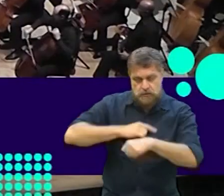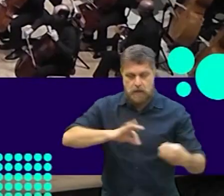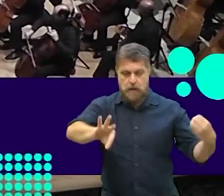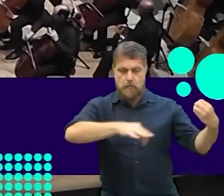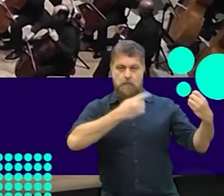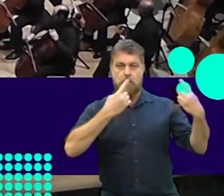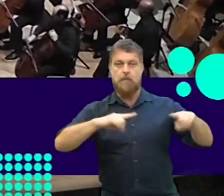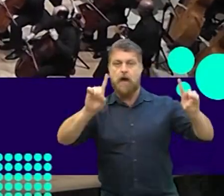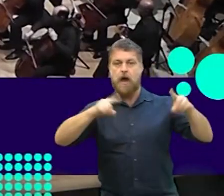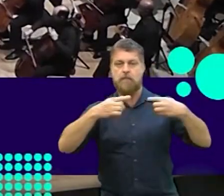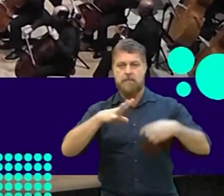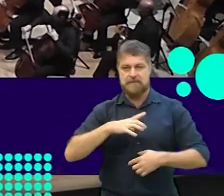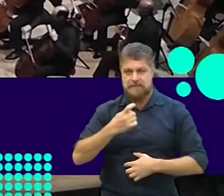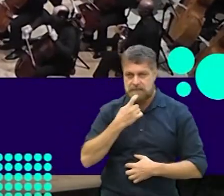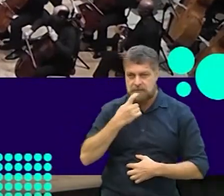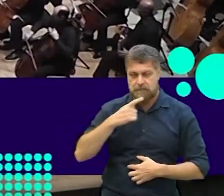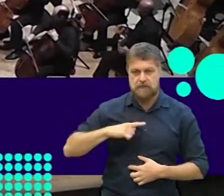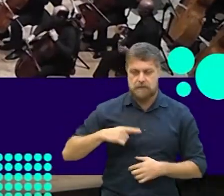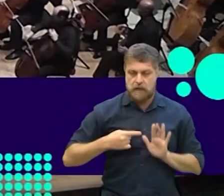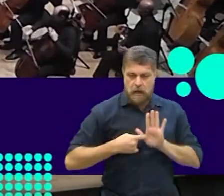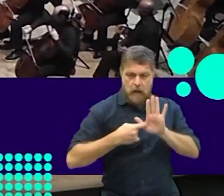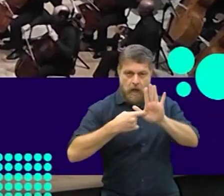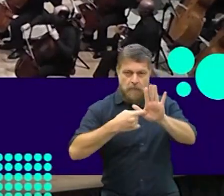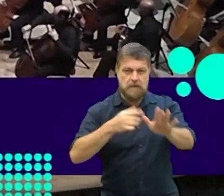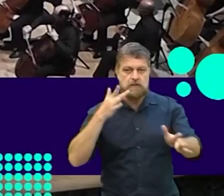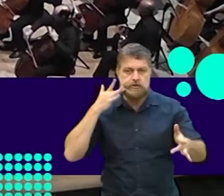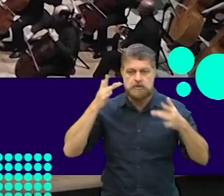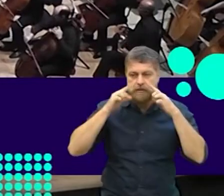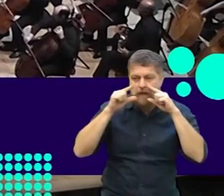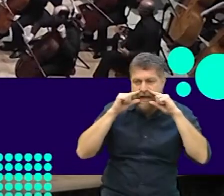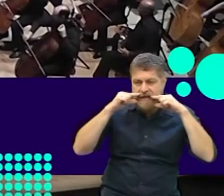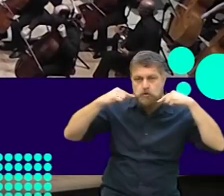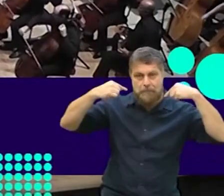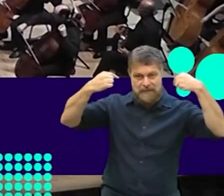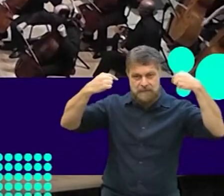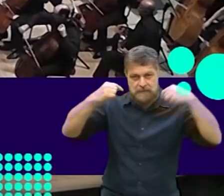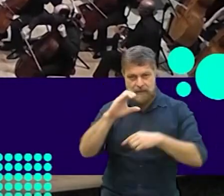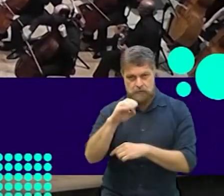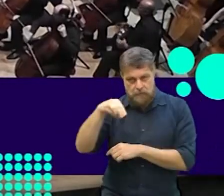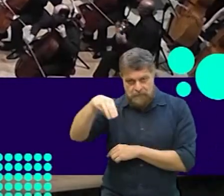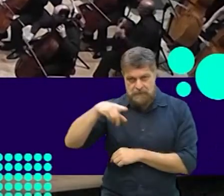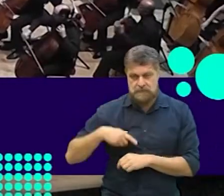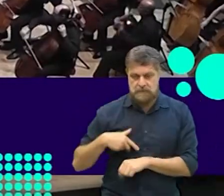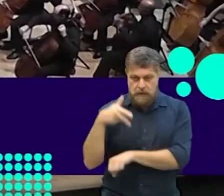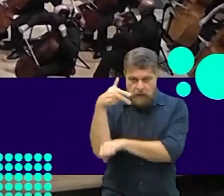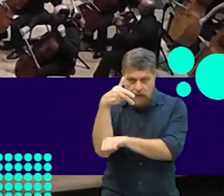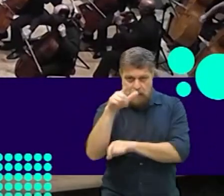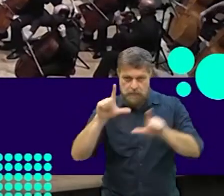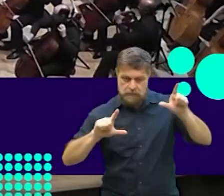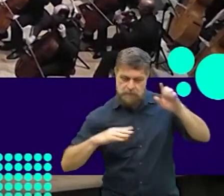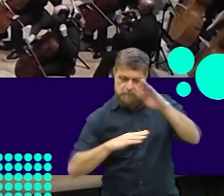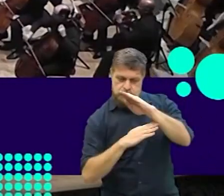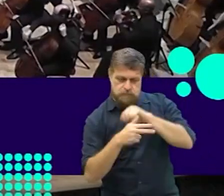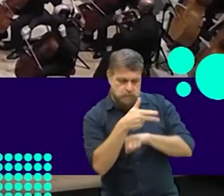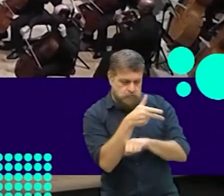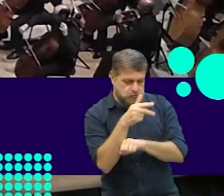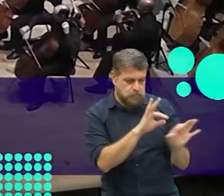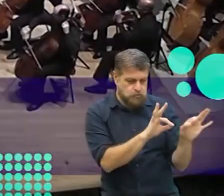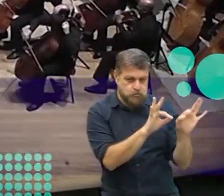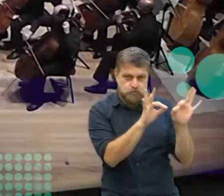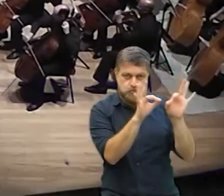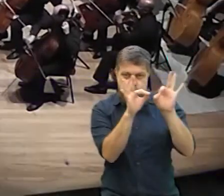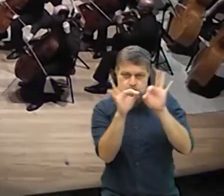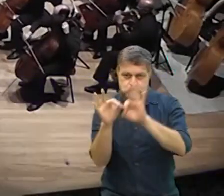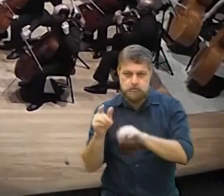da noite, a Orquestra Sinfônica de Campinas faz a apresentação no Teatro Castro Mendes. E a TV Câmara vai transmitir